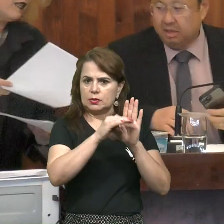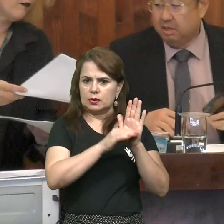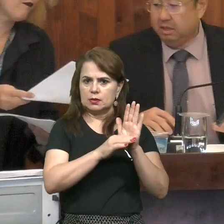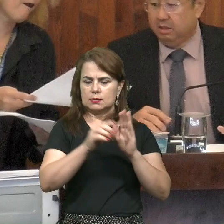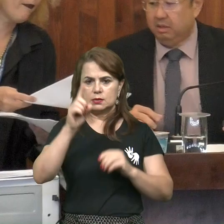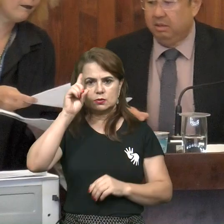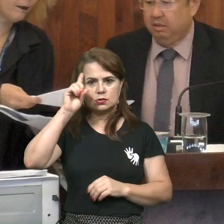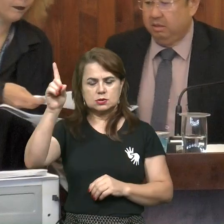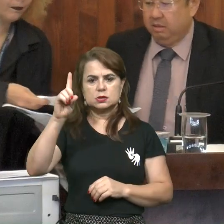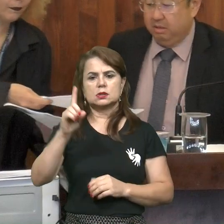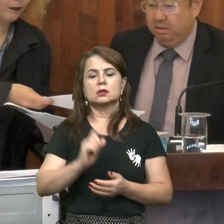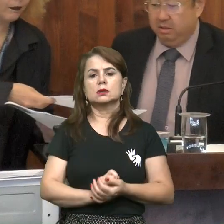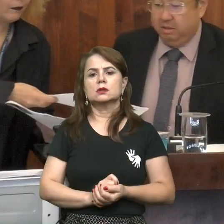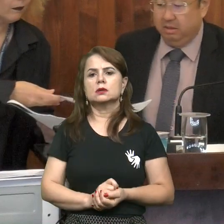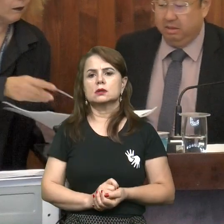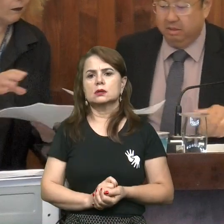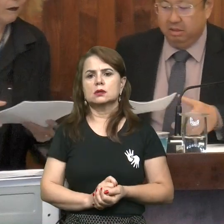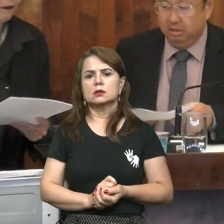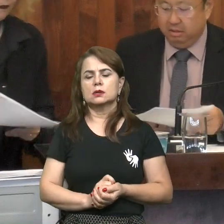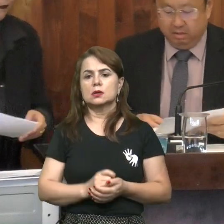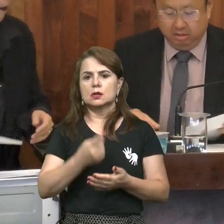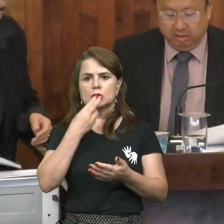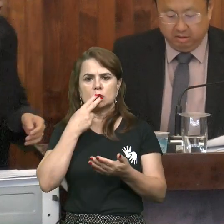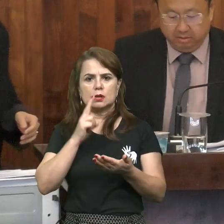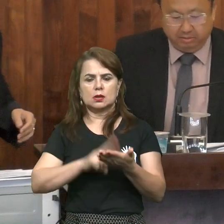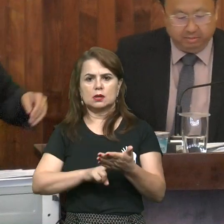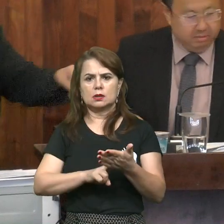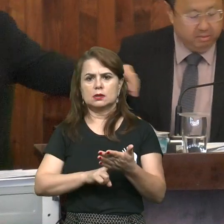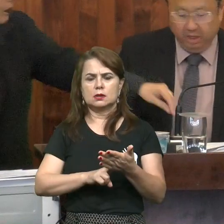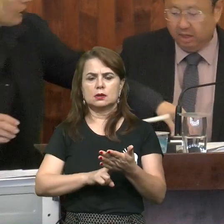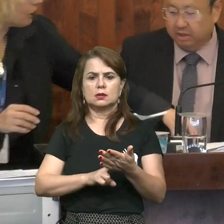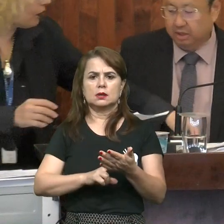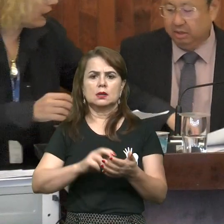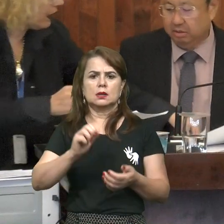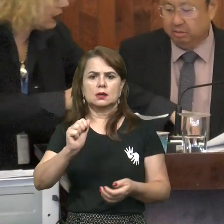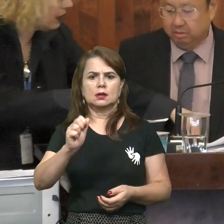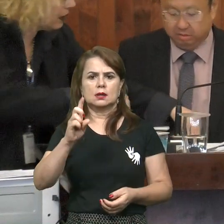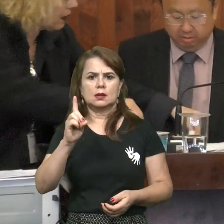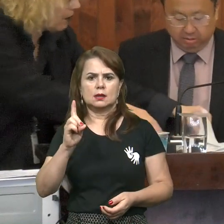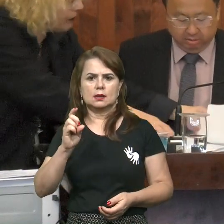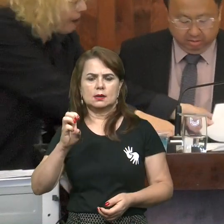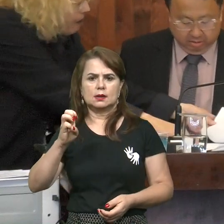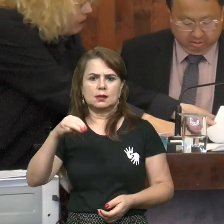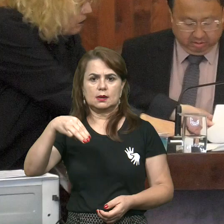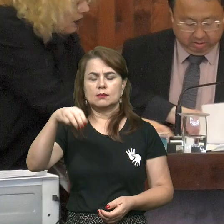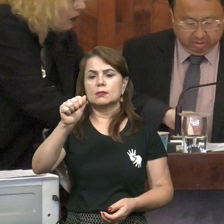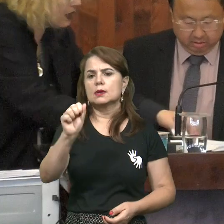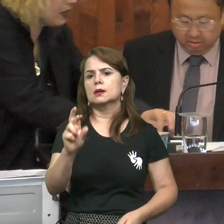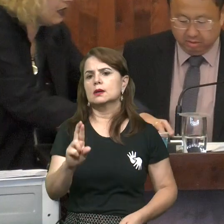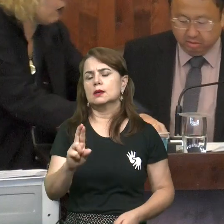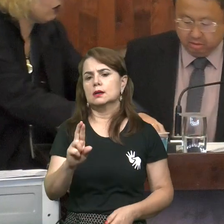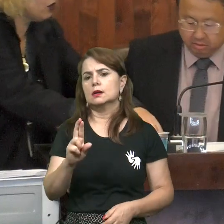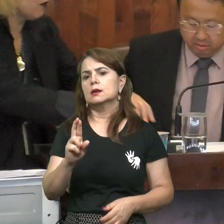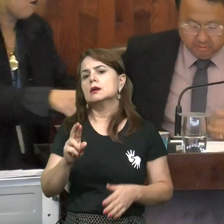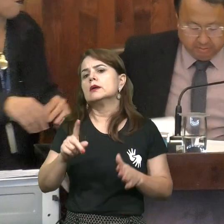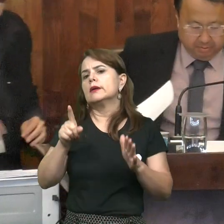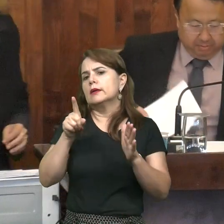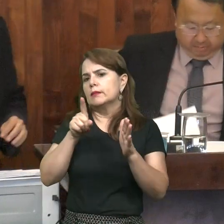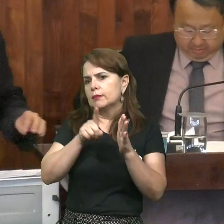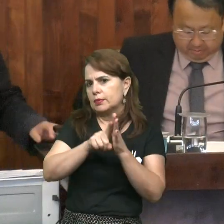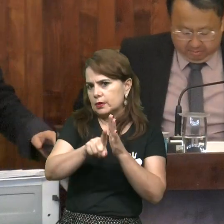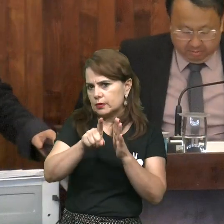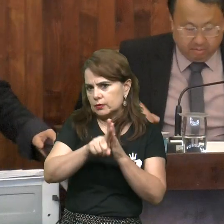da correspondência número 1714-2023, de autoria de Ademar Aparecido Jesus, e consulta à Câmara